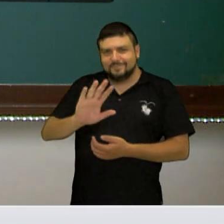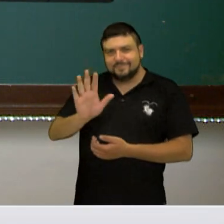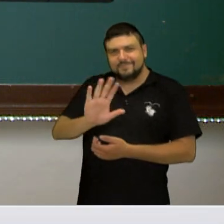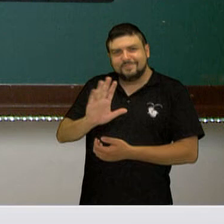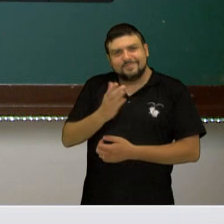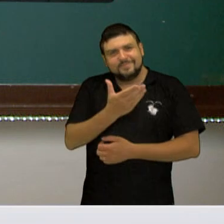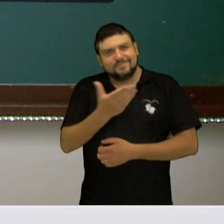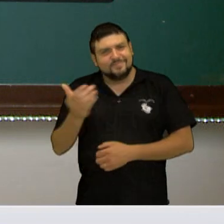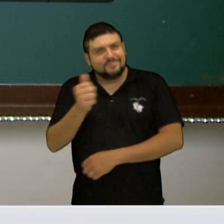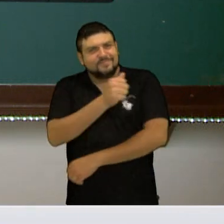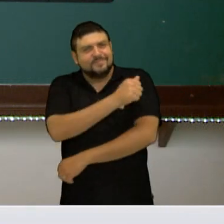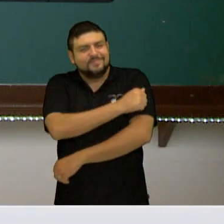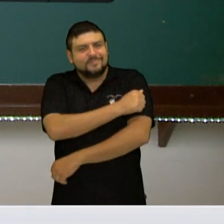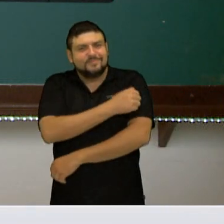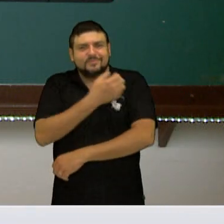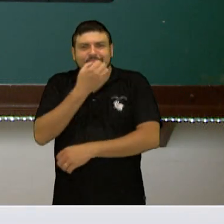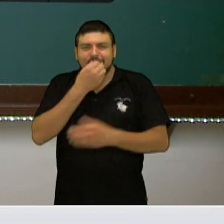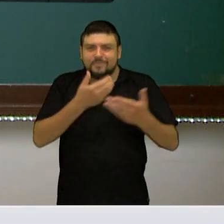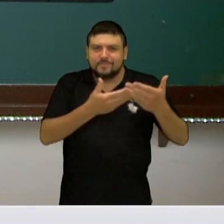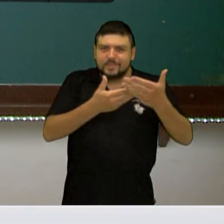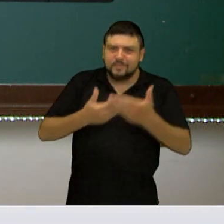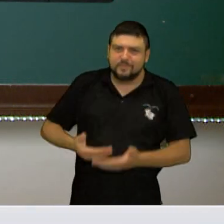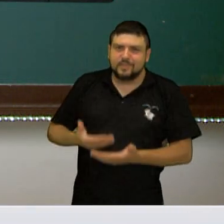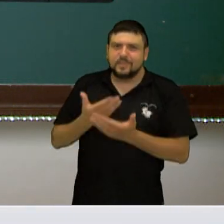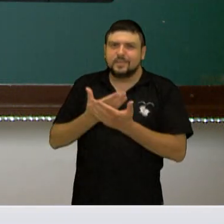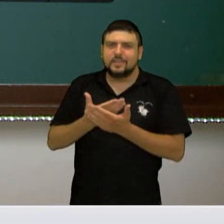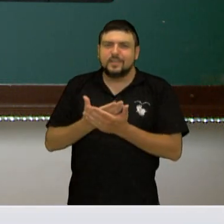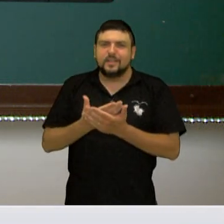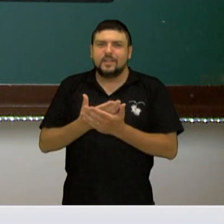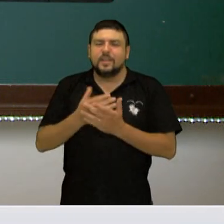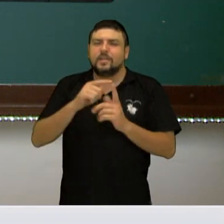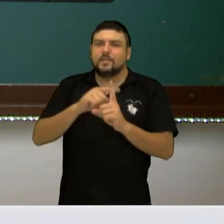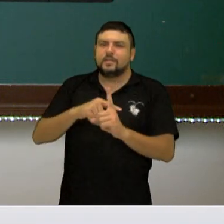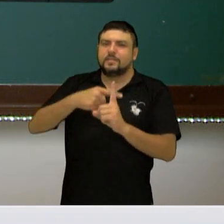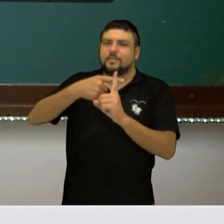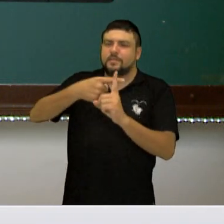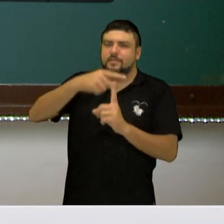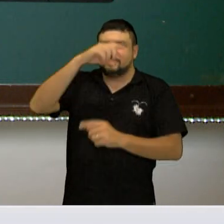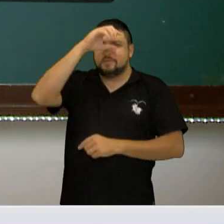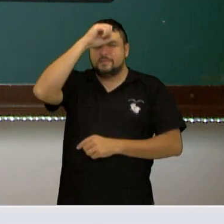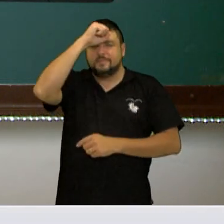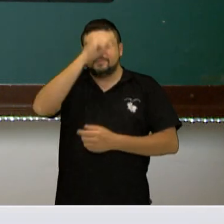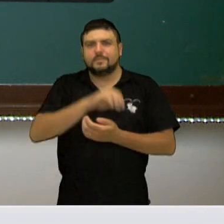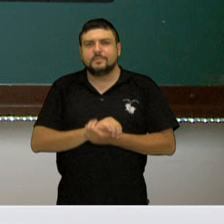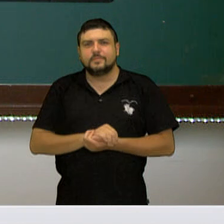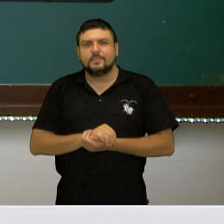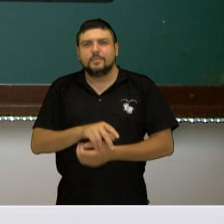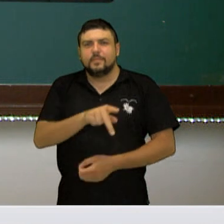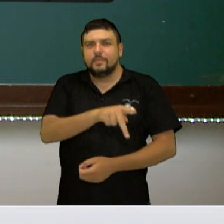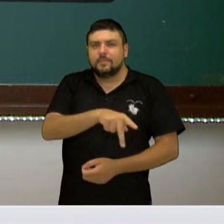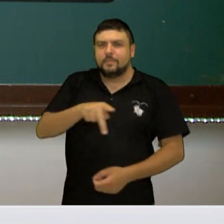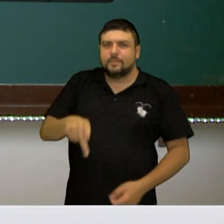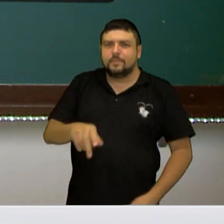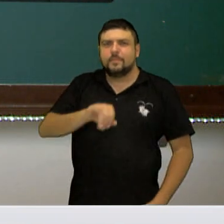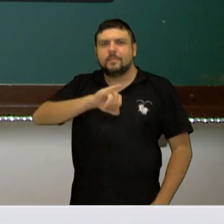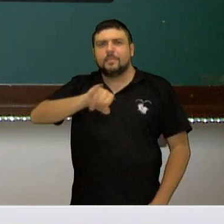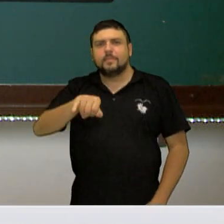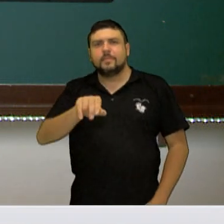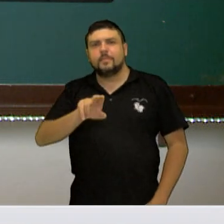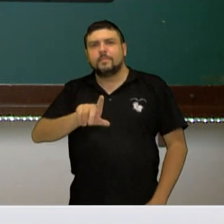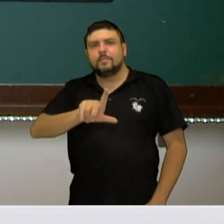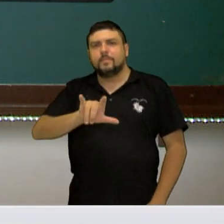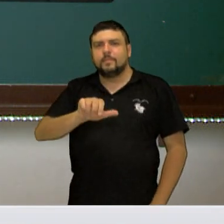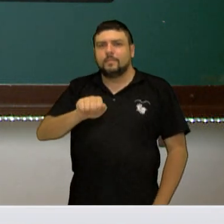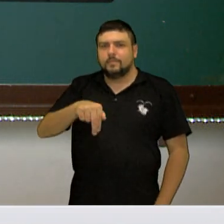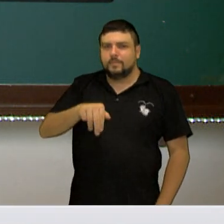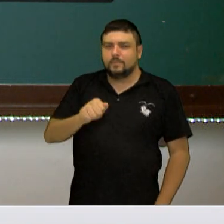Olá, queridos estudantes! Bem-vindos a mais uma aula do programa Mais Aprendizagem. Eu sou a professora Juliana e vou trabalhar com vocês